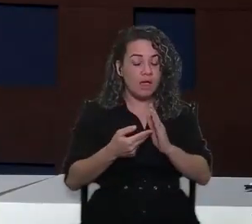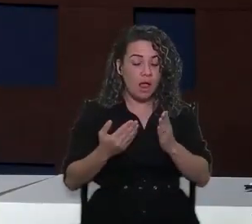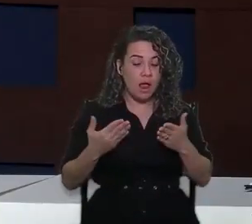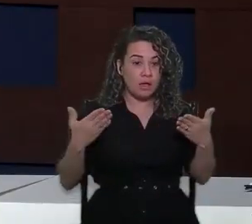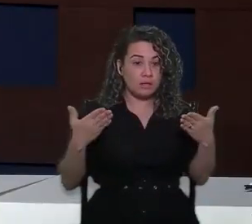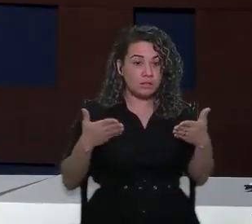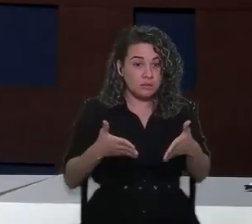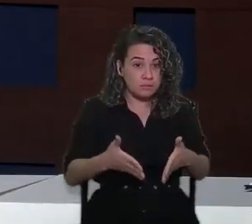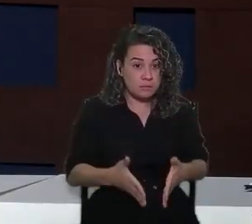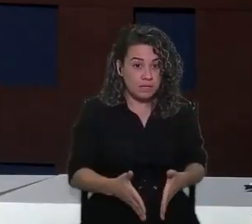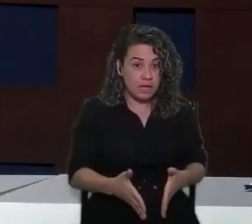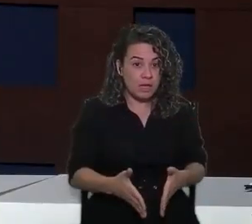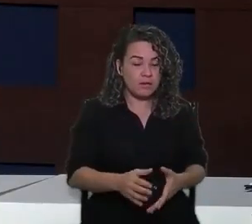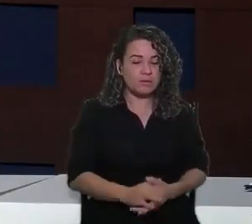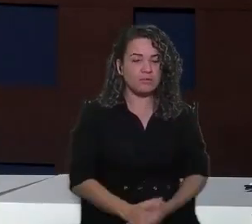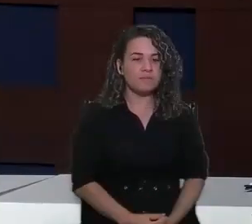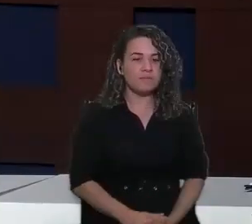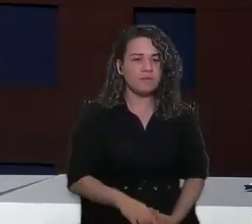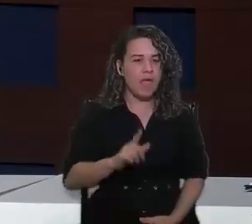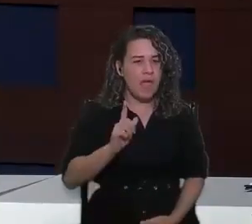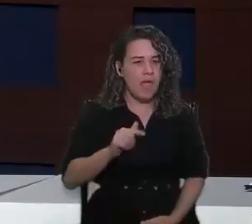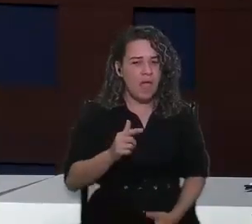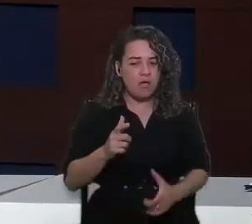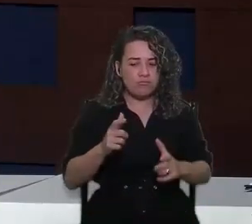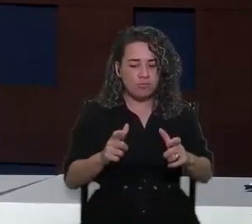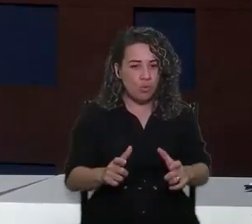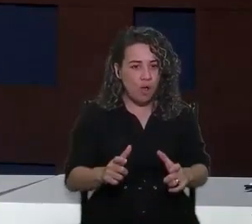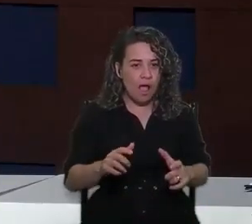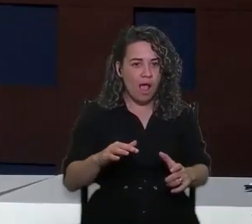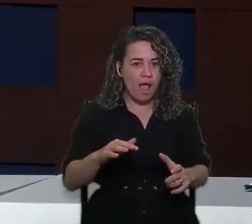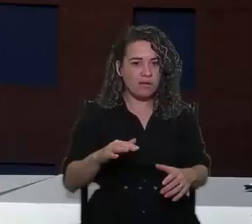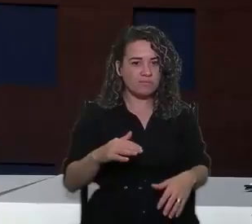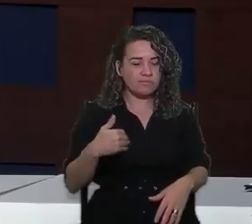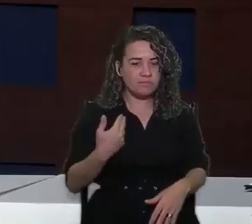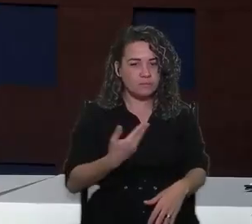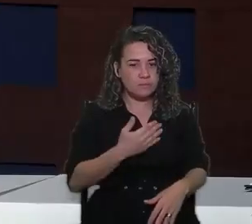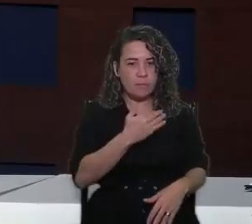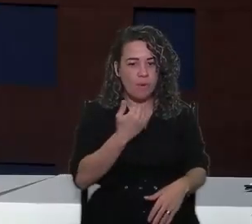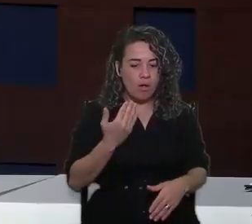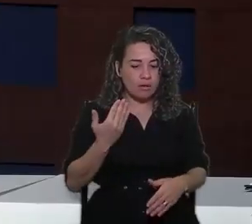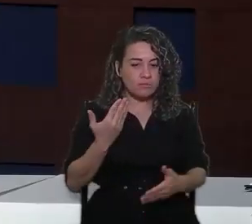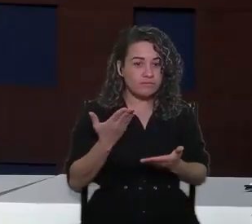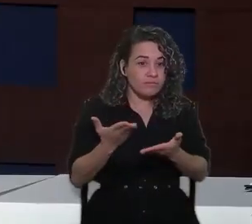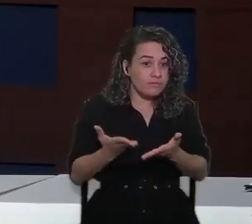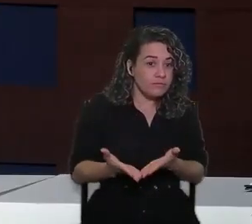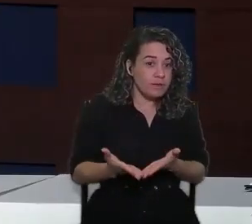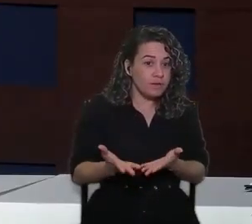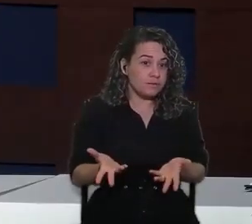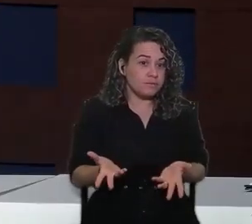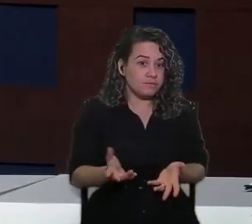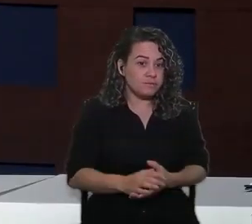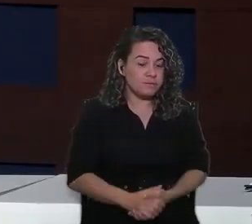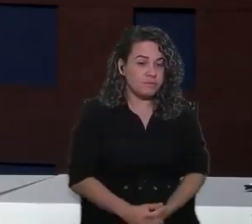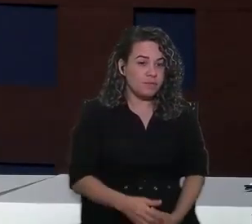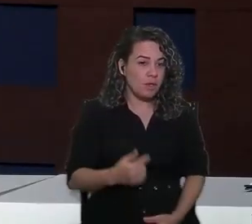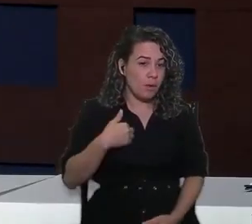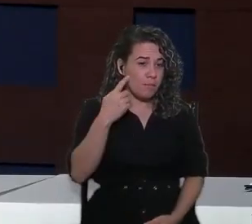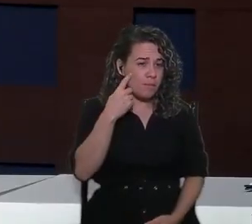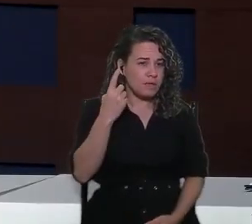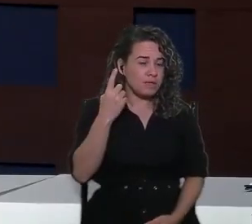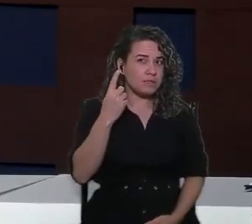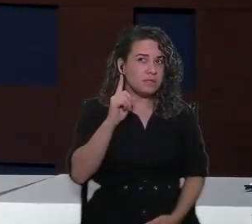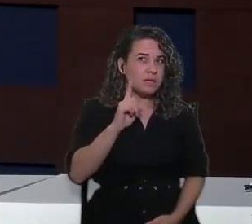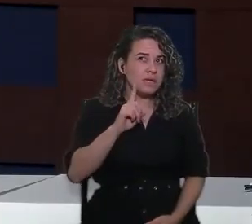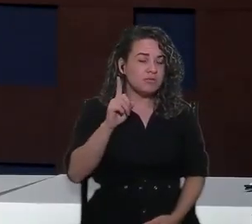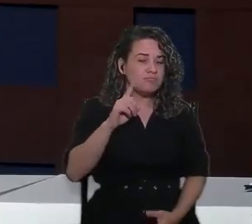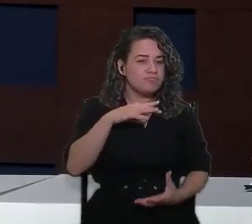gente morre. E eu fiz ali uma rápida associação e imaginei que o Veríssimo, a alma